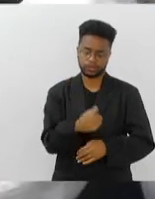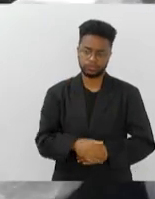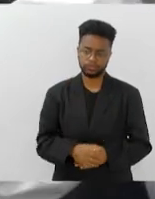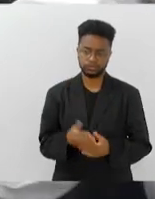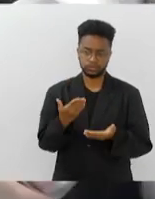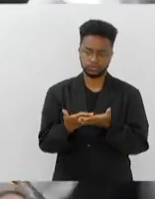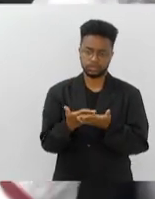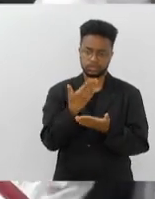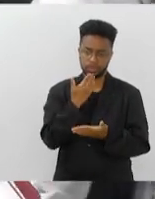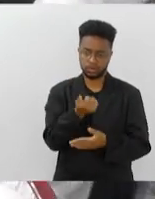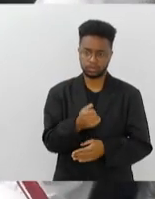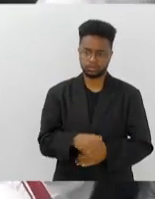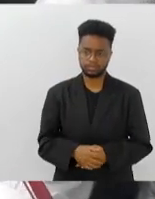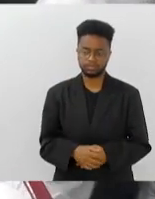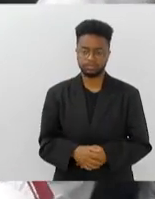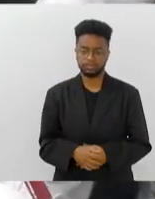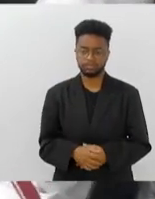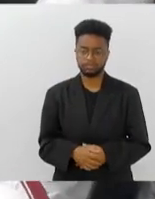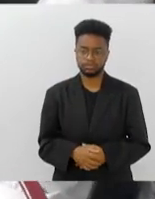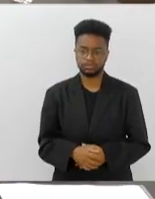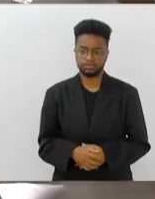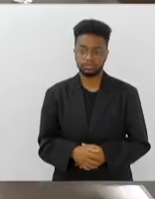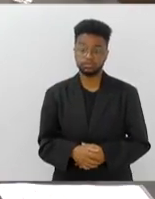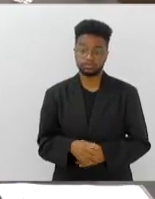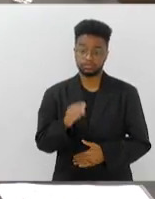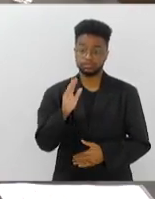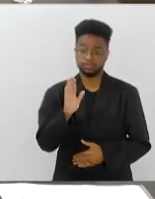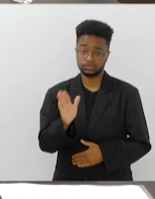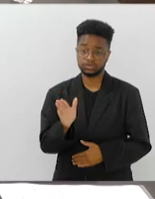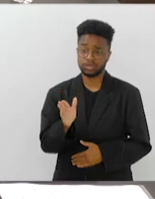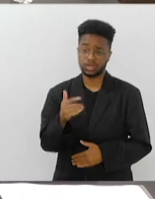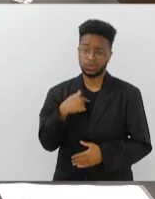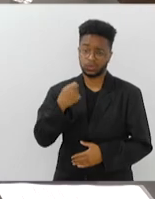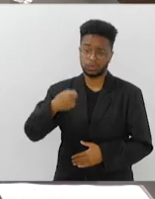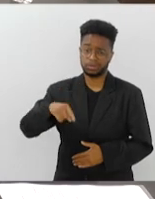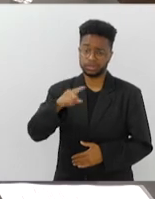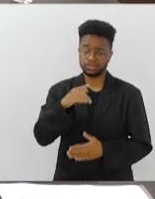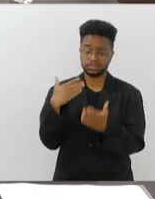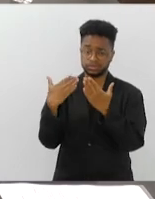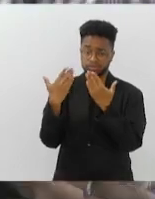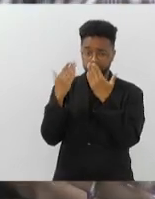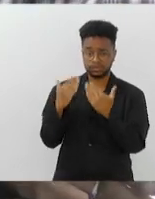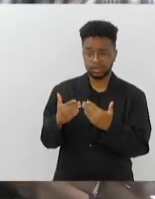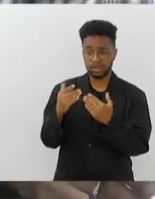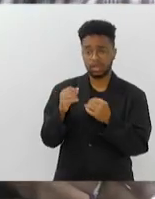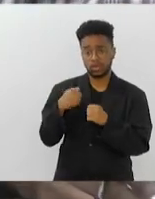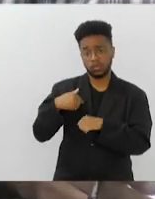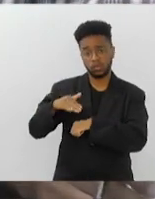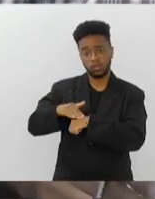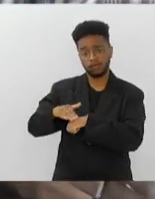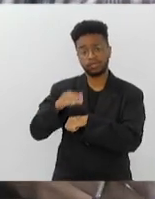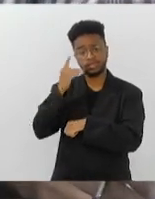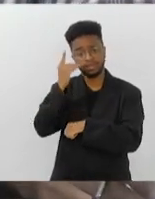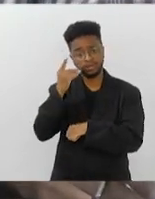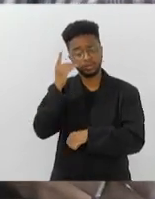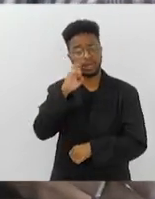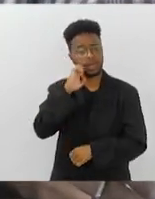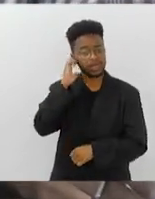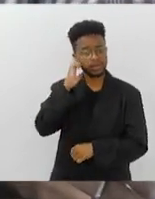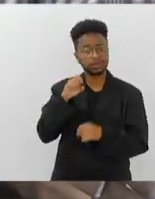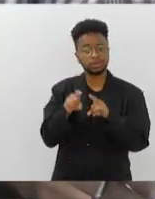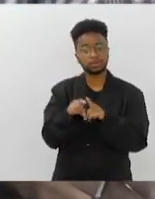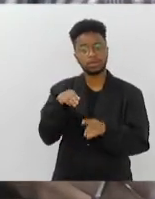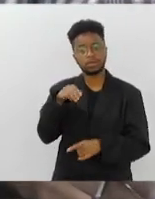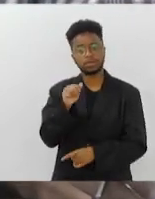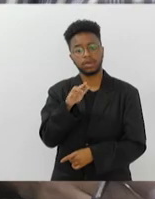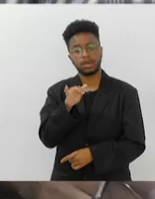melhor. E assim já está contemplado, não precisa minha vista, eu converso diretamente com a deputada Érica, com a deputada Marina,